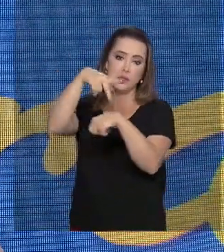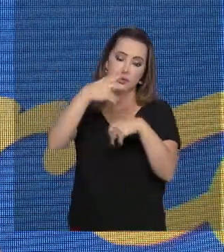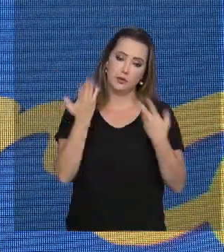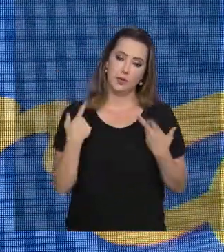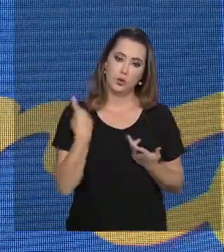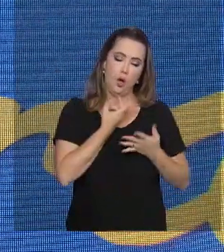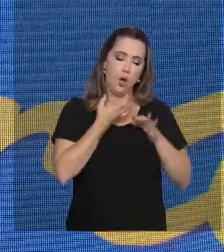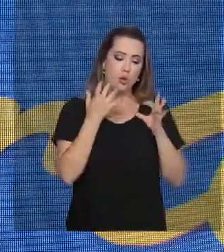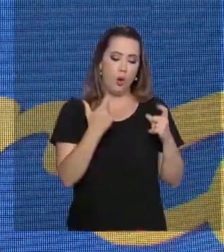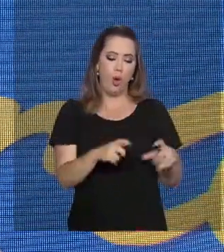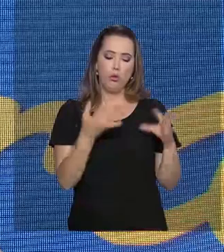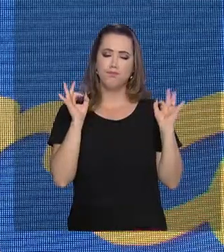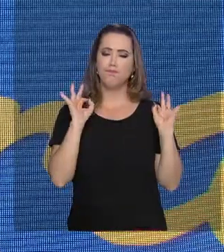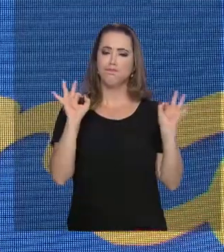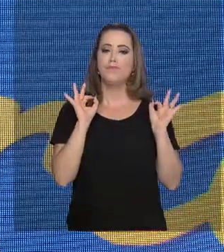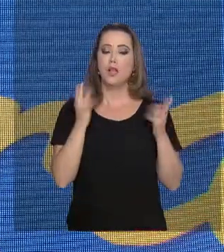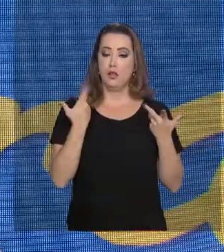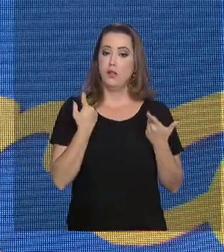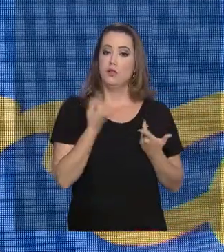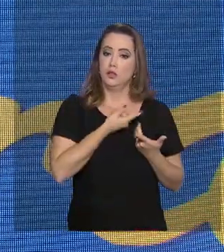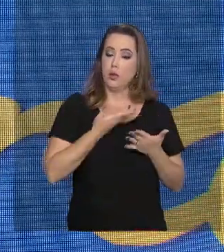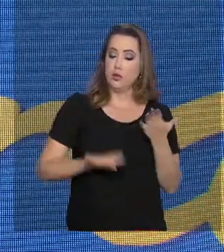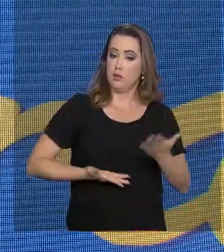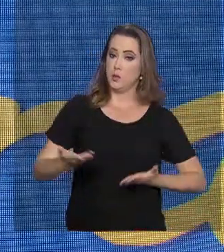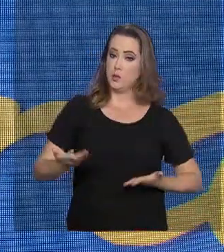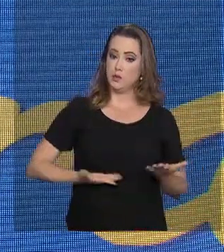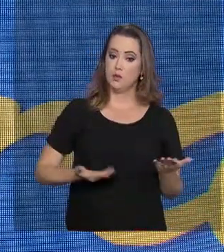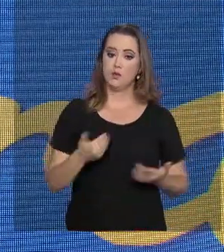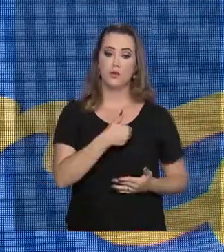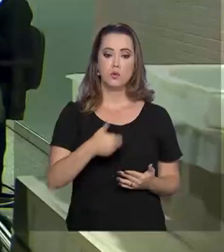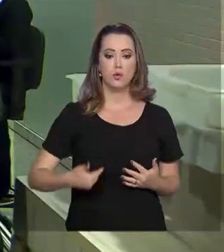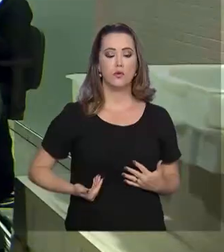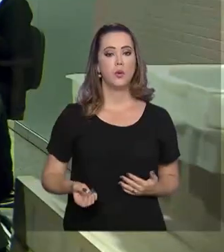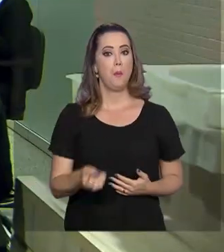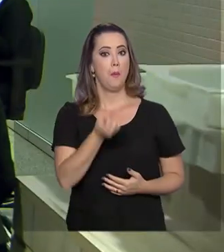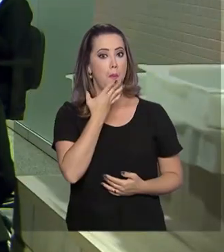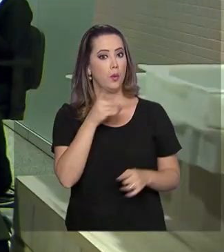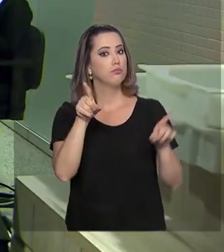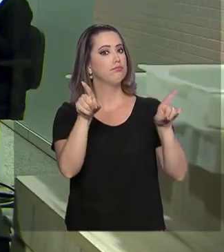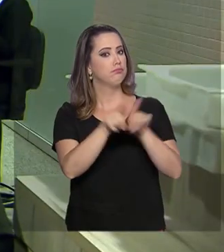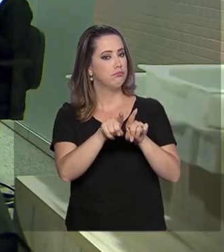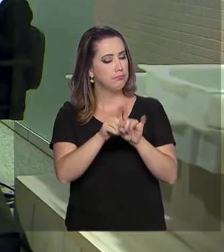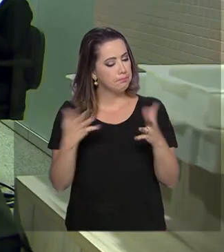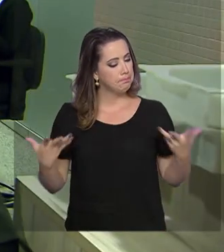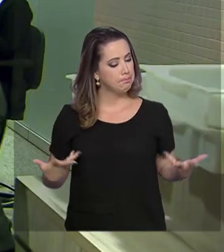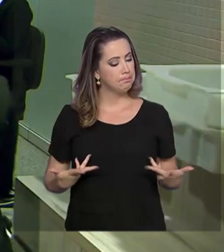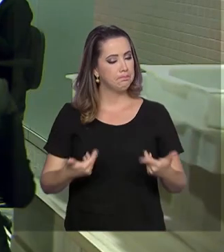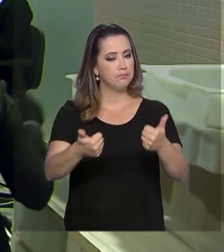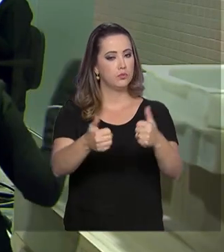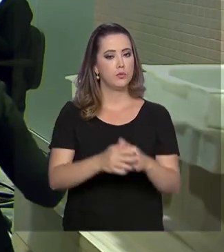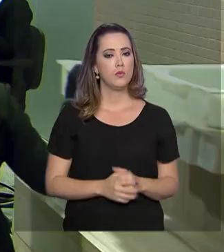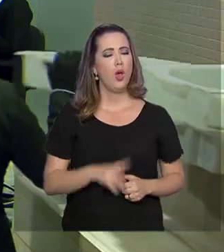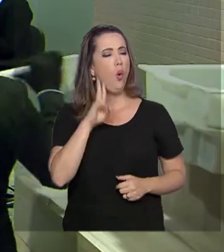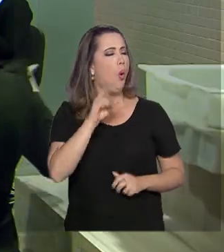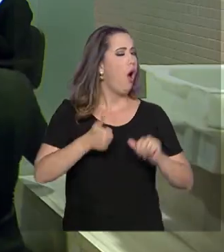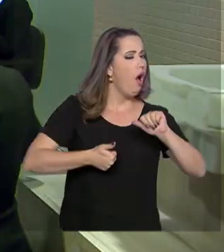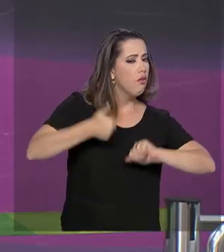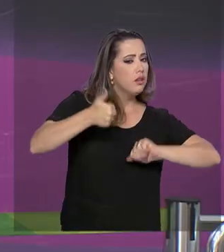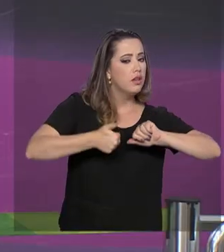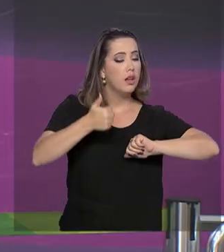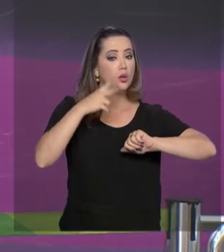temos infraestrutura de qualidade e e mais do que isso temos um serviço público de qualidade foram avaliados indicadores como